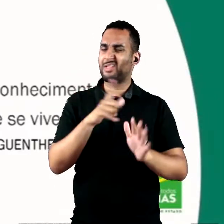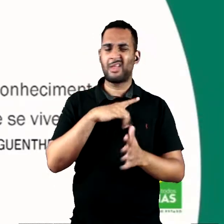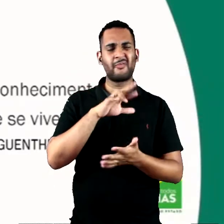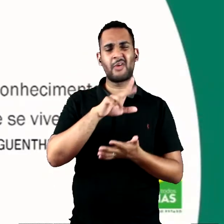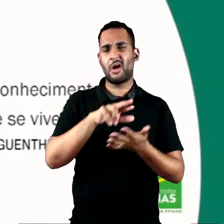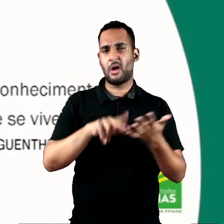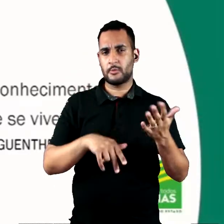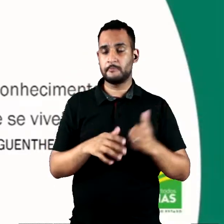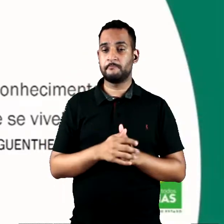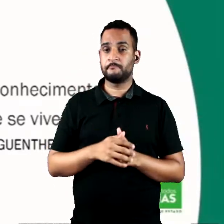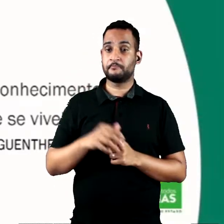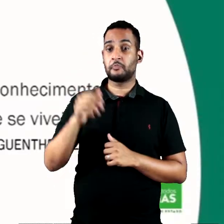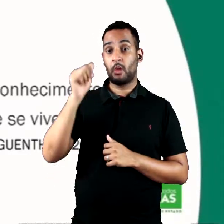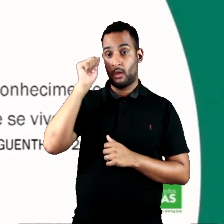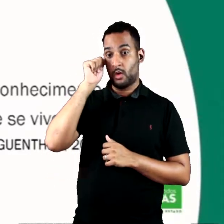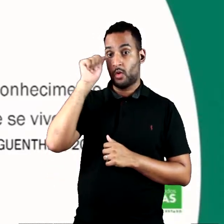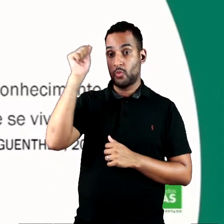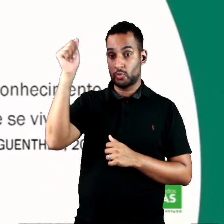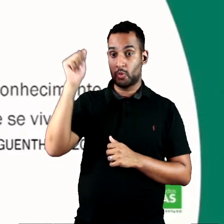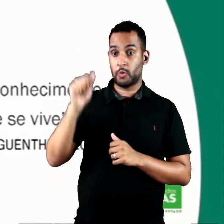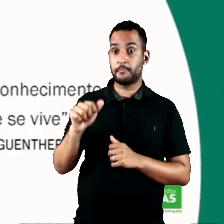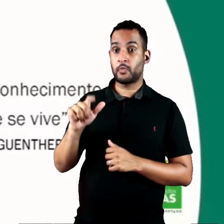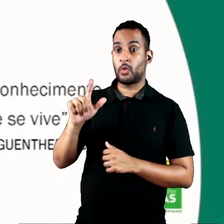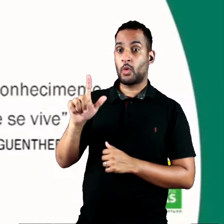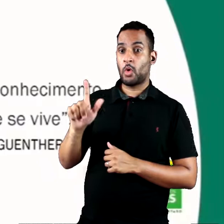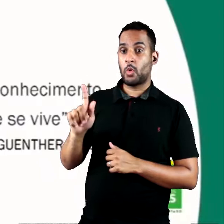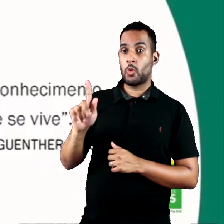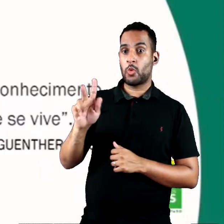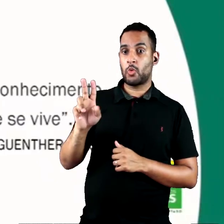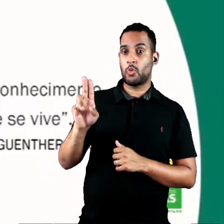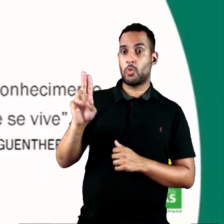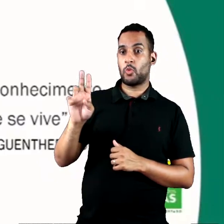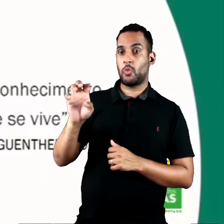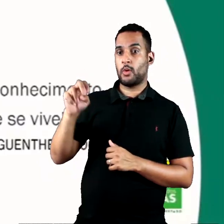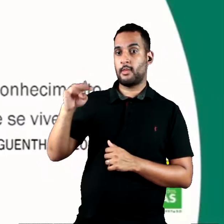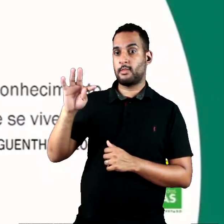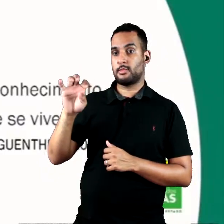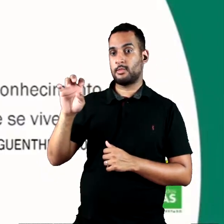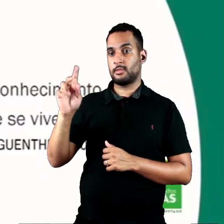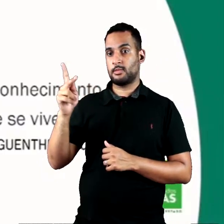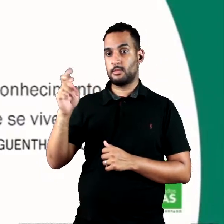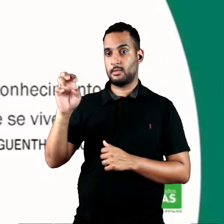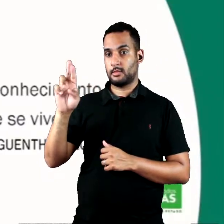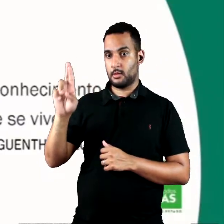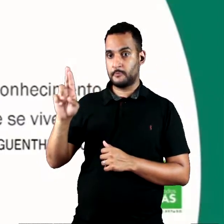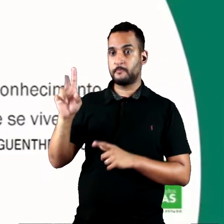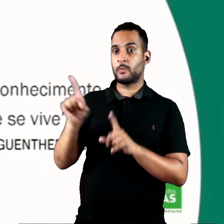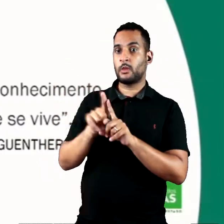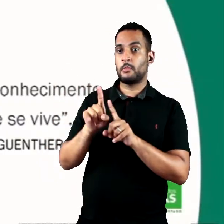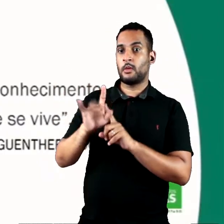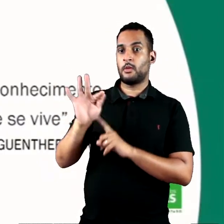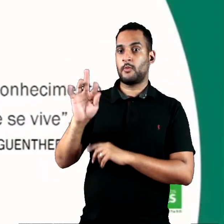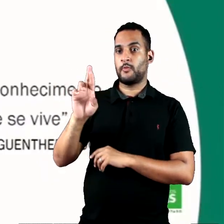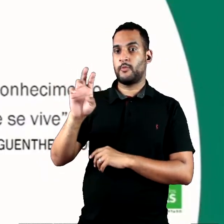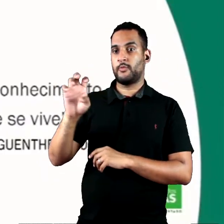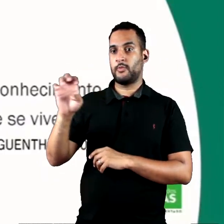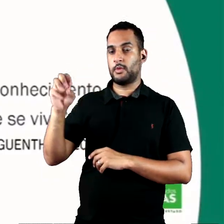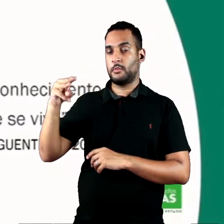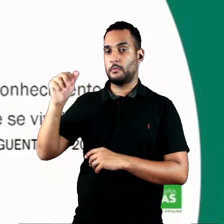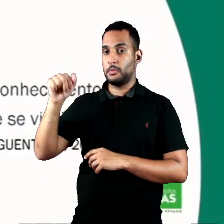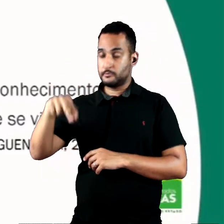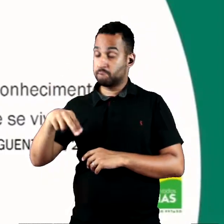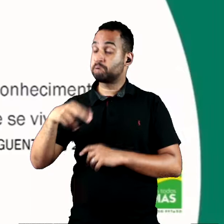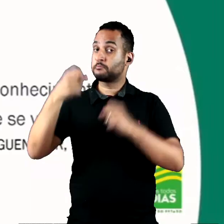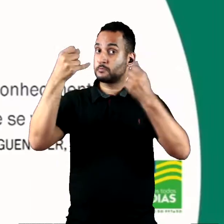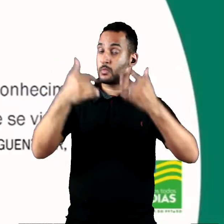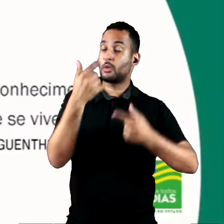exemplo, Gunther e Freeman conceituam inteligência como sendo uma maneira individual de organizar